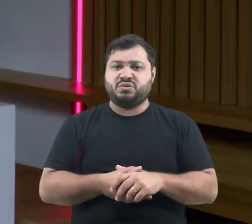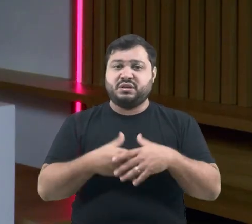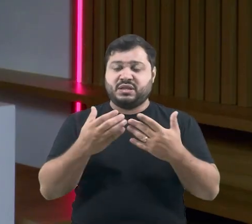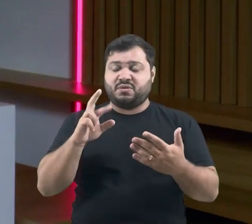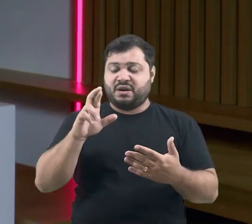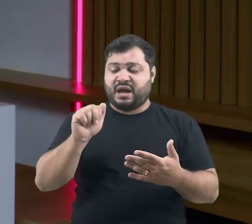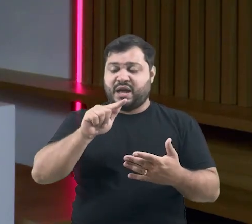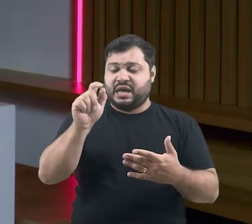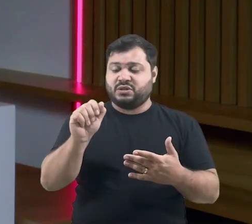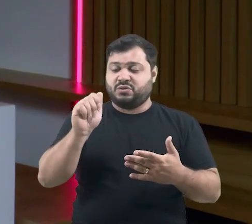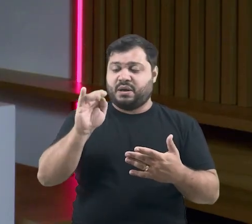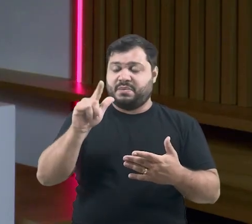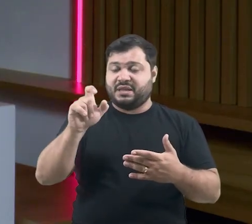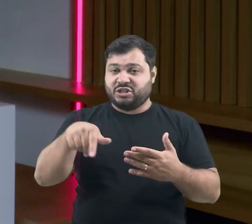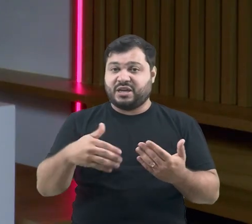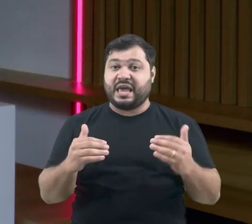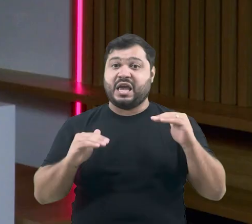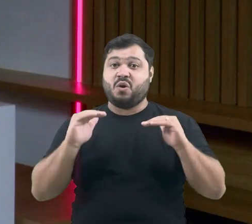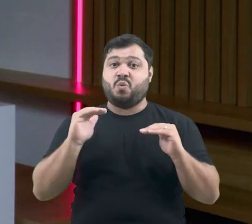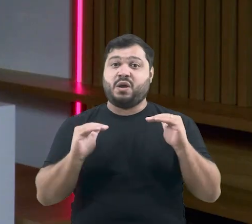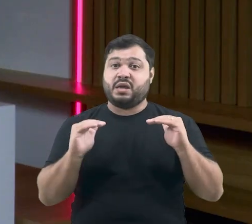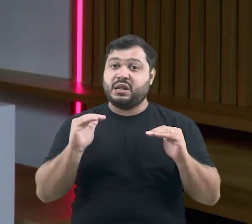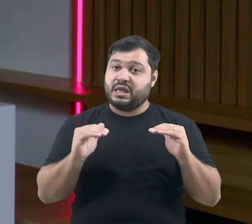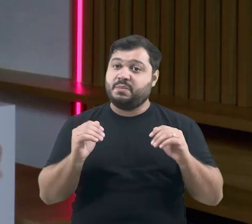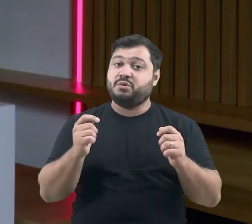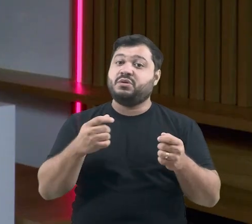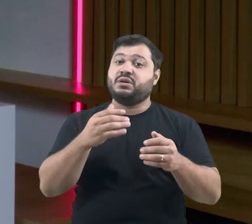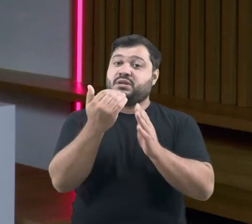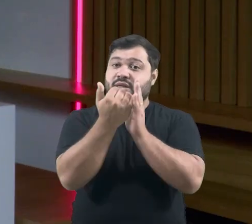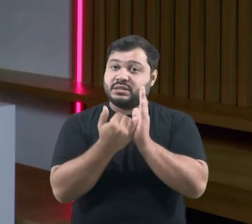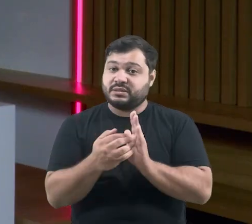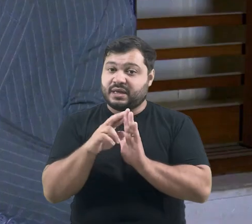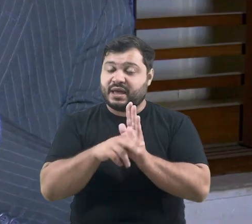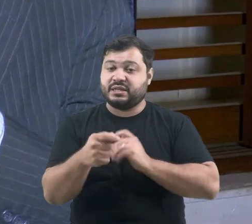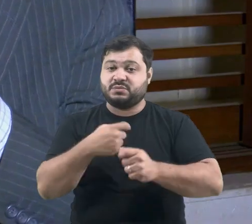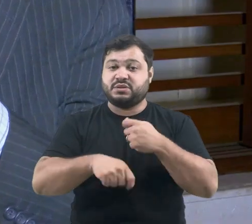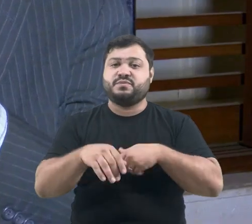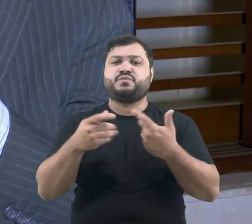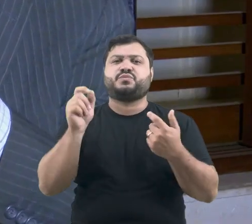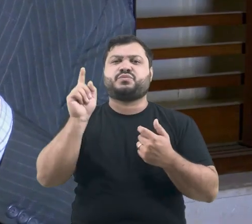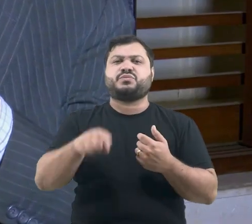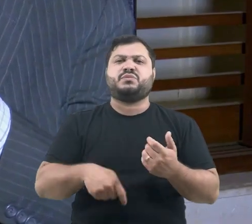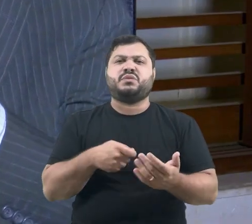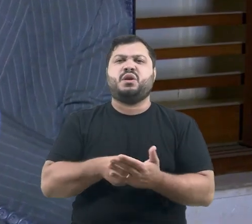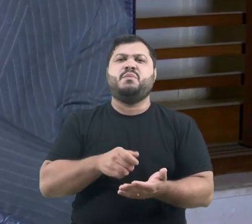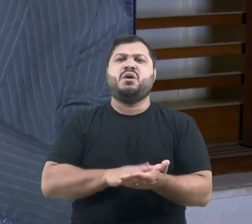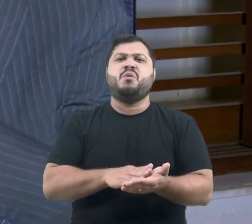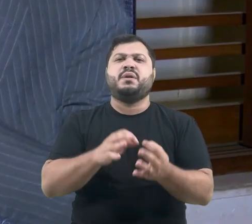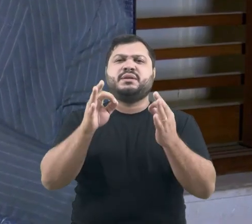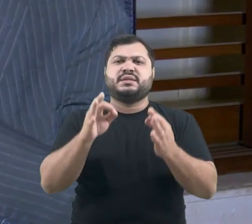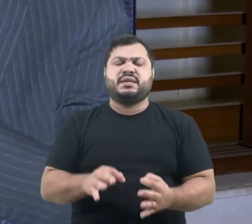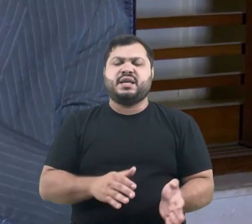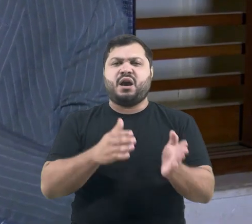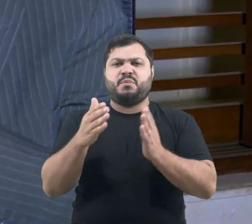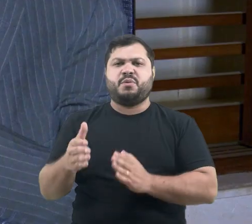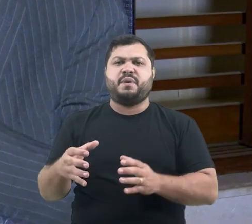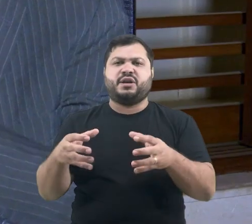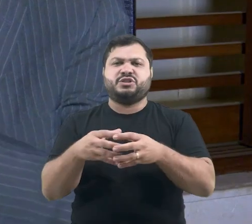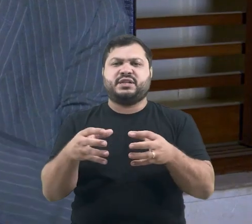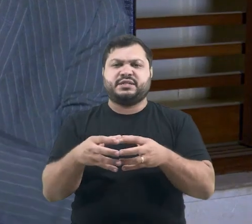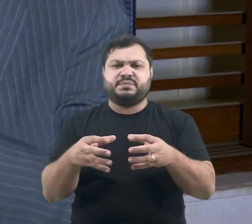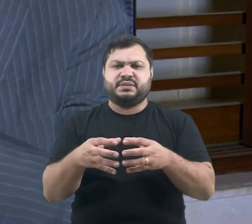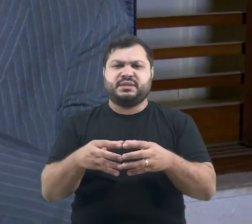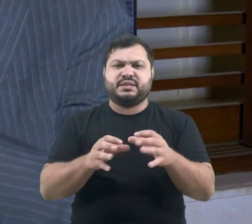a razoabilidade é isso, exigir o equilíbrio nas medidas administrativas. Nesse caso, o que seria uma cobrança ideal por parte